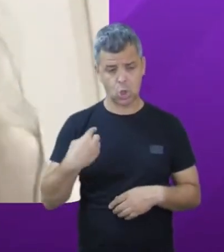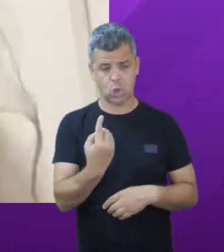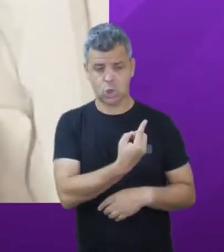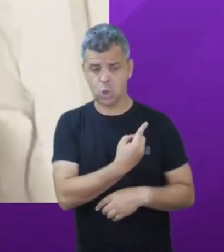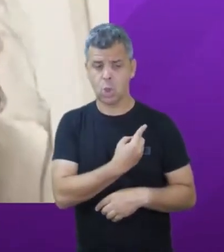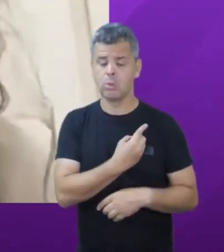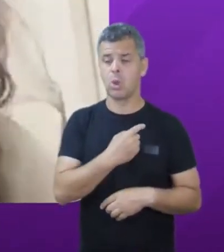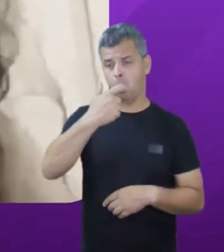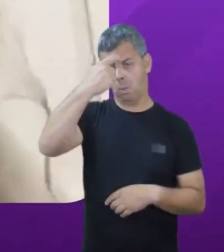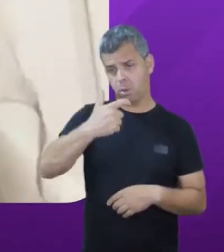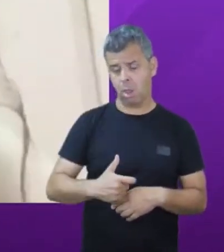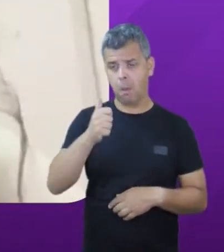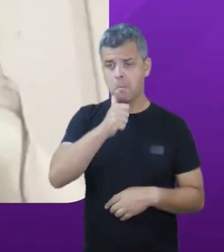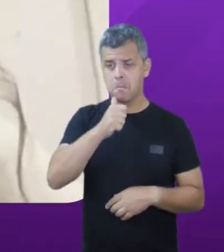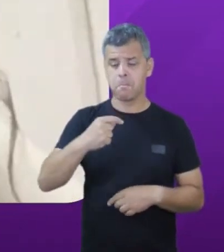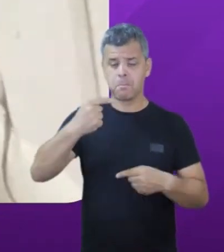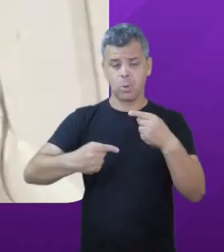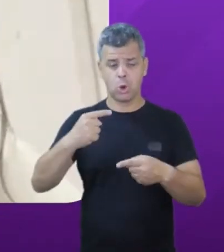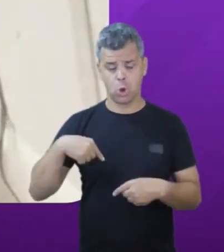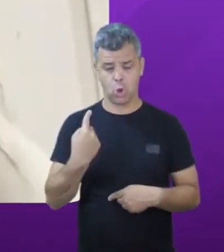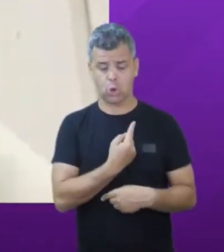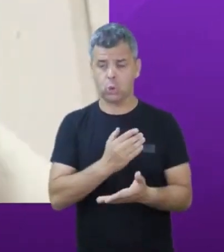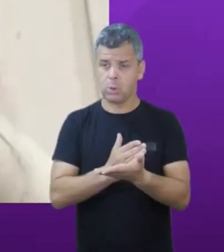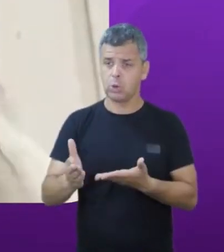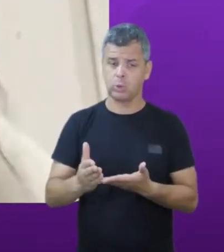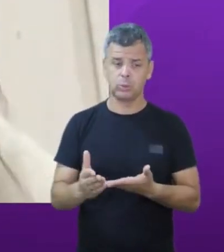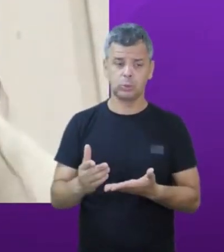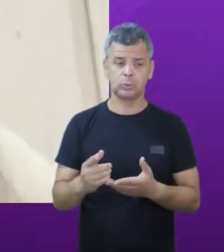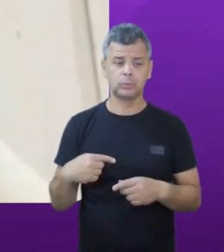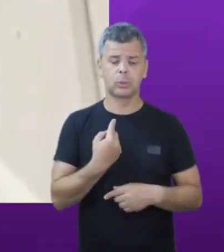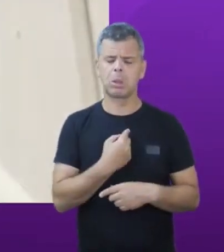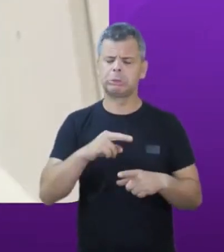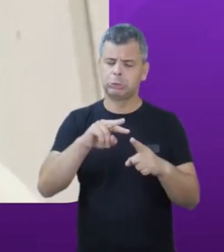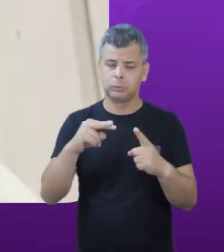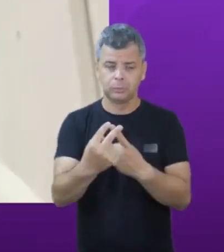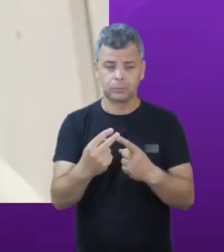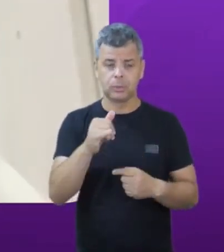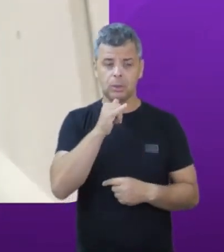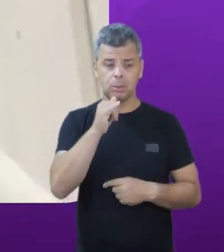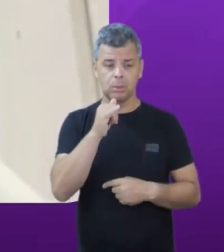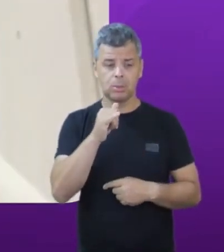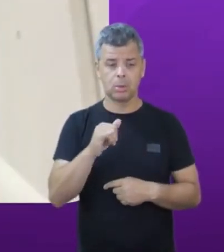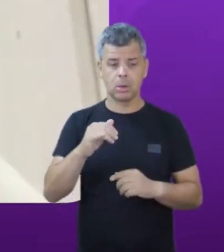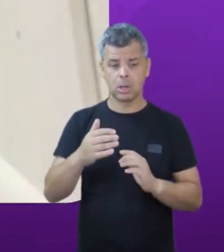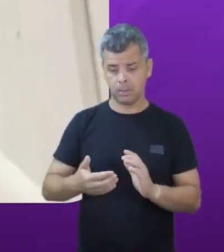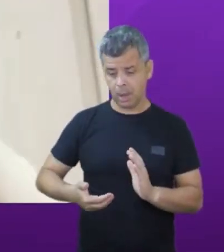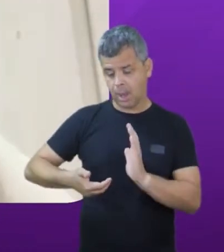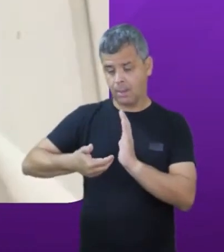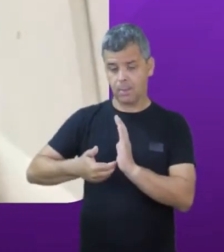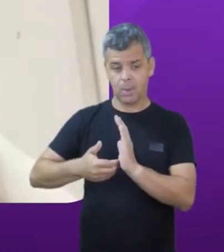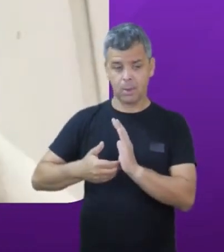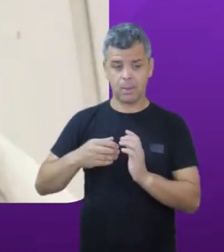ser político. A gente está conquistando isso agora. Isso em vários aspectos. Eu posso dar o exemplo da Câmara Municipal aqui de